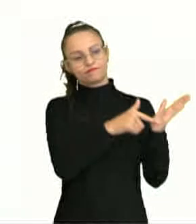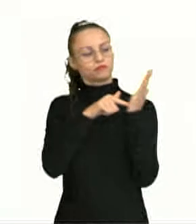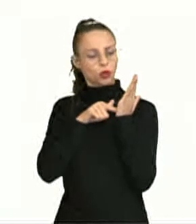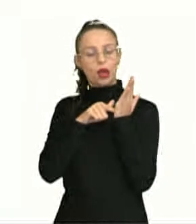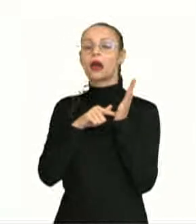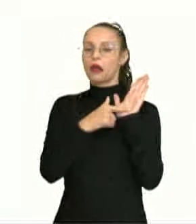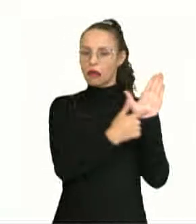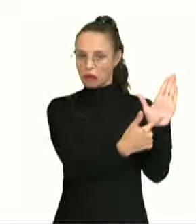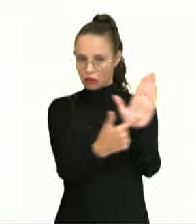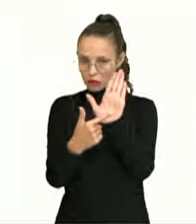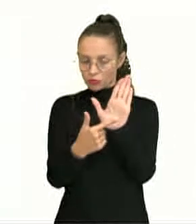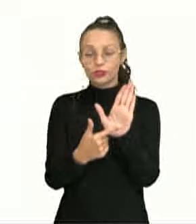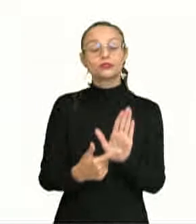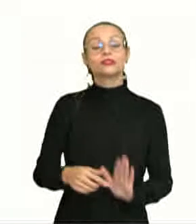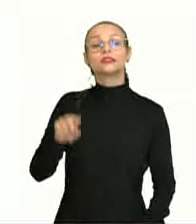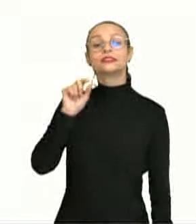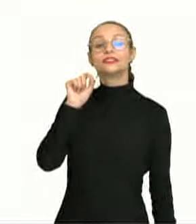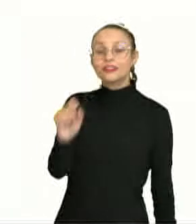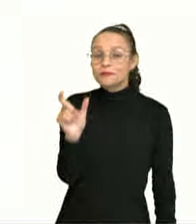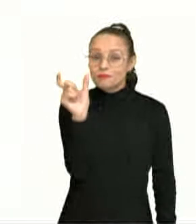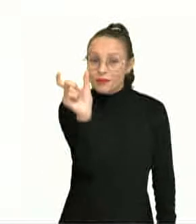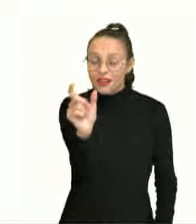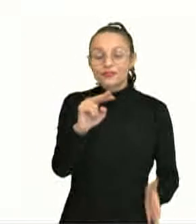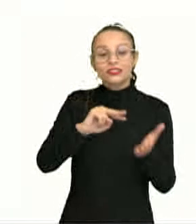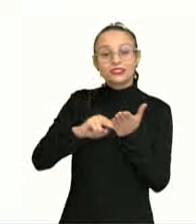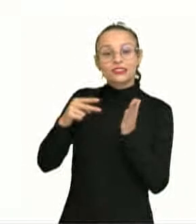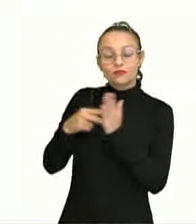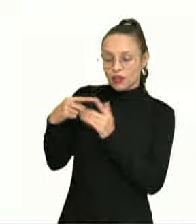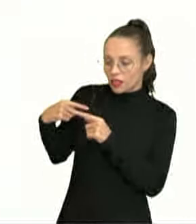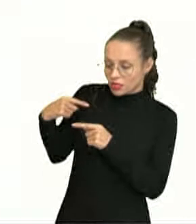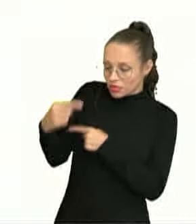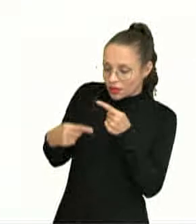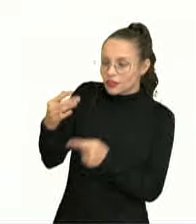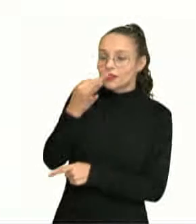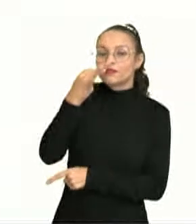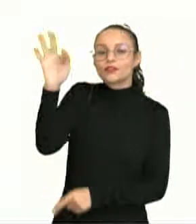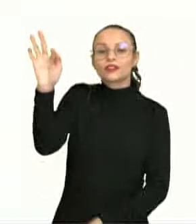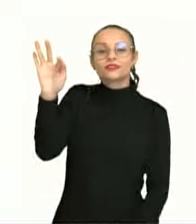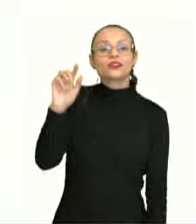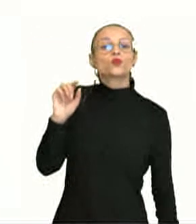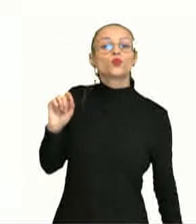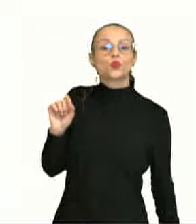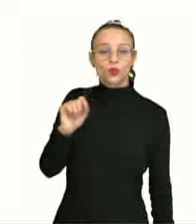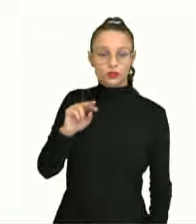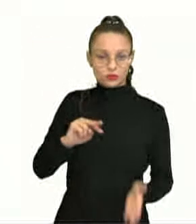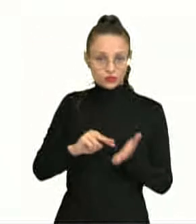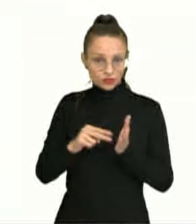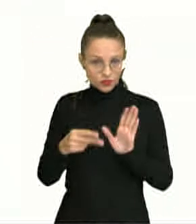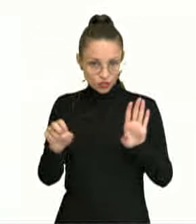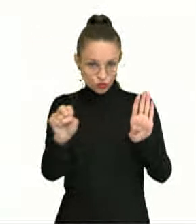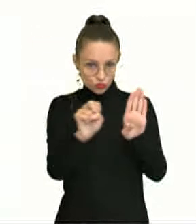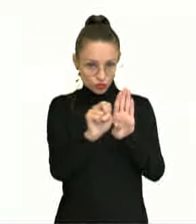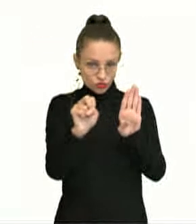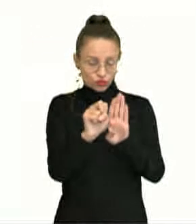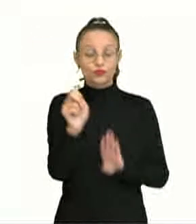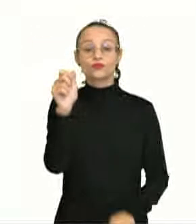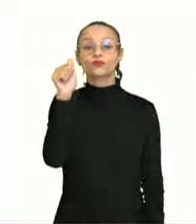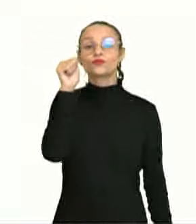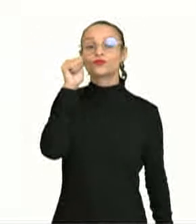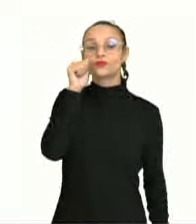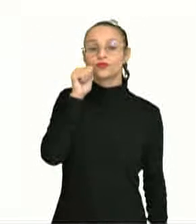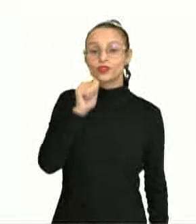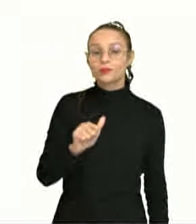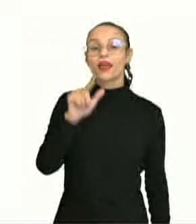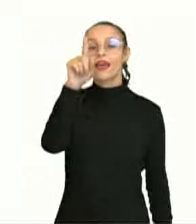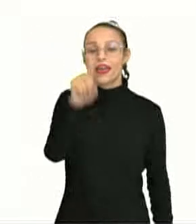mentir. Defenestração vem do francês. Defenestration. Substantivo feminino,